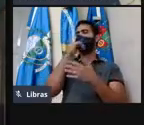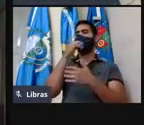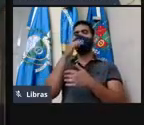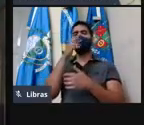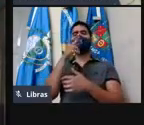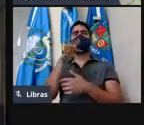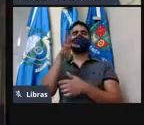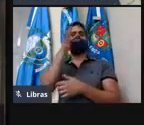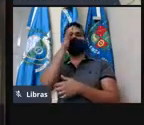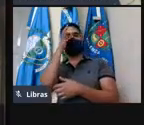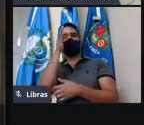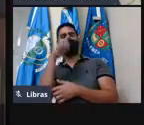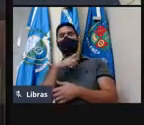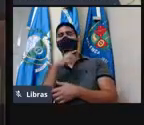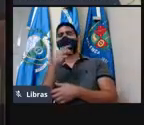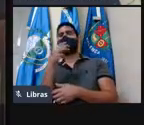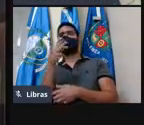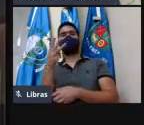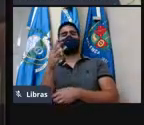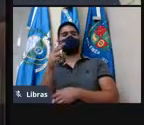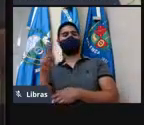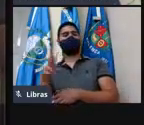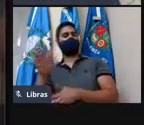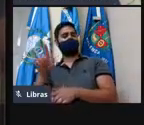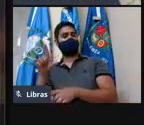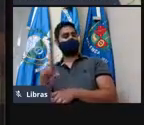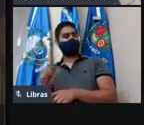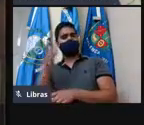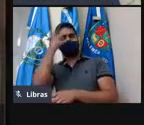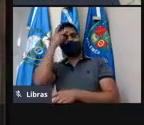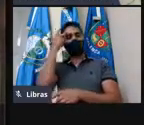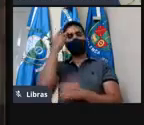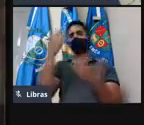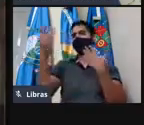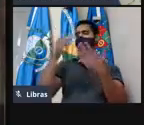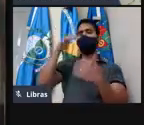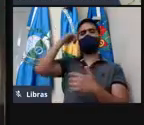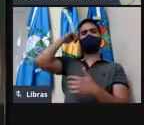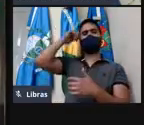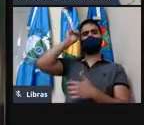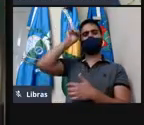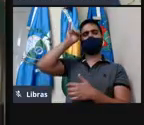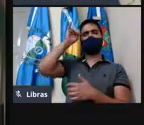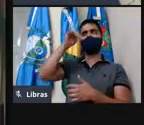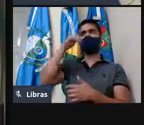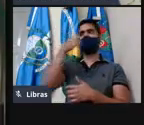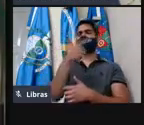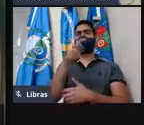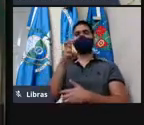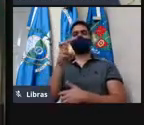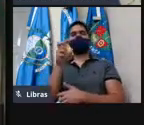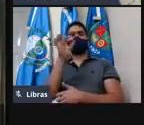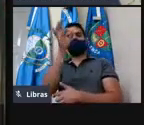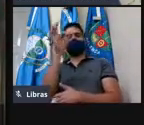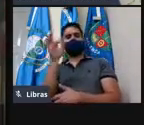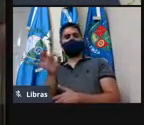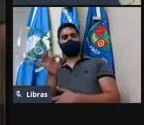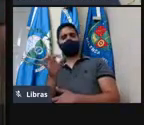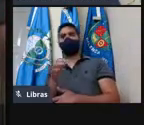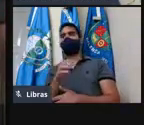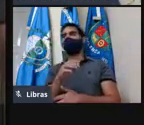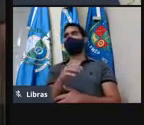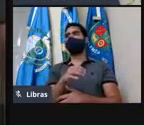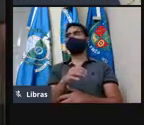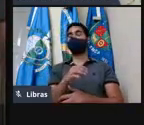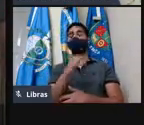que tem 3 vezes menos habitantes. Às vezes a gente compara com Barra do Piraí, que é 25% maior em número habitacional. Vou dar um